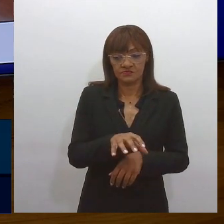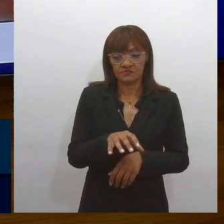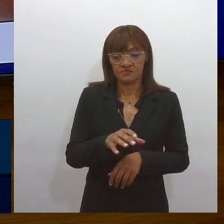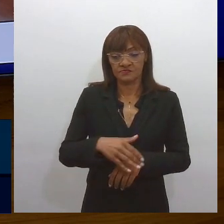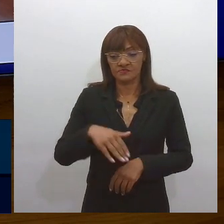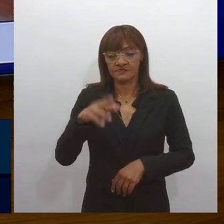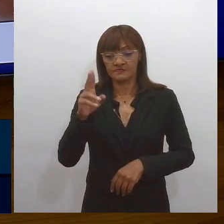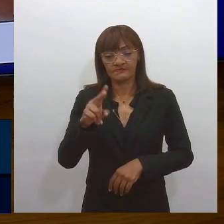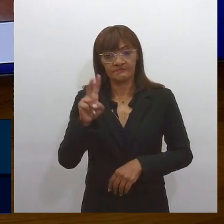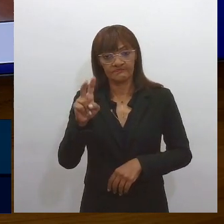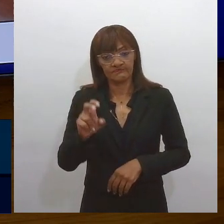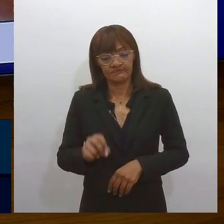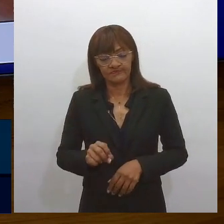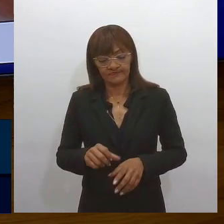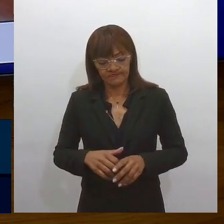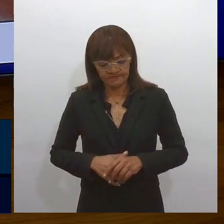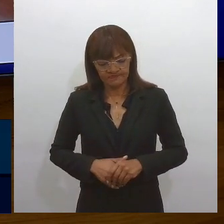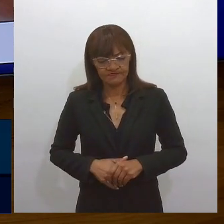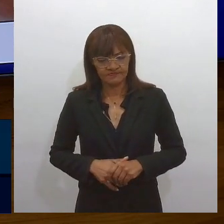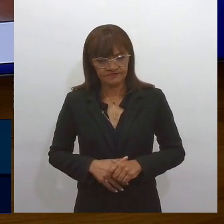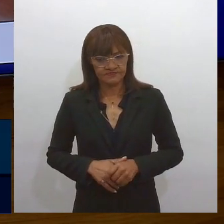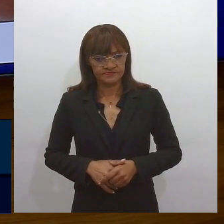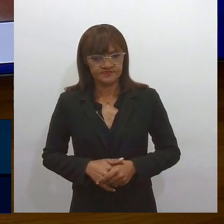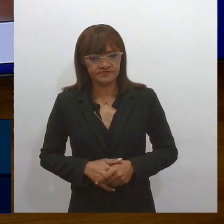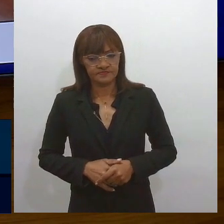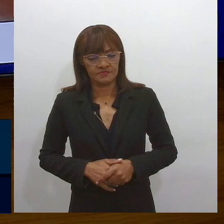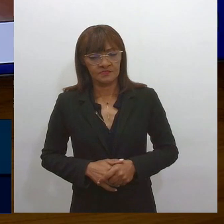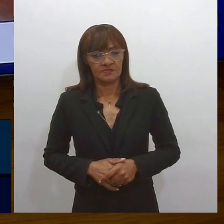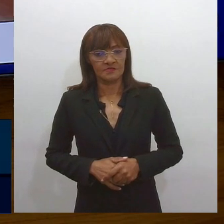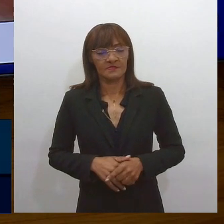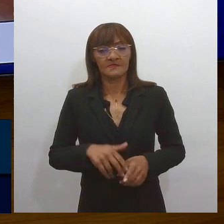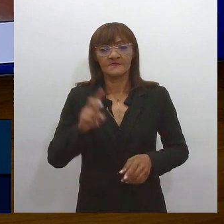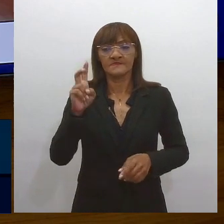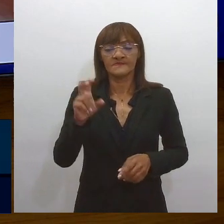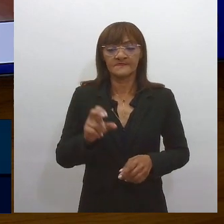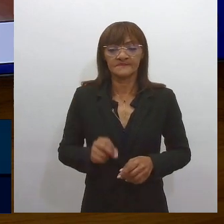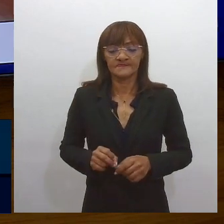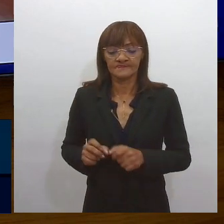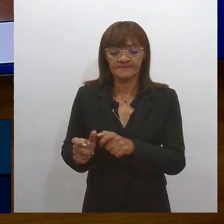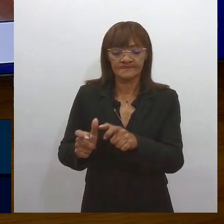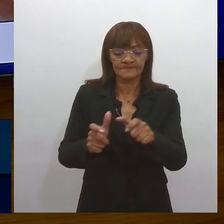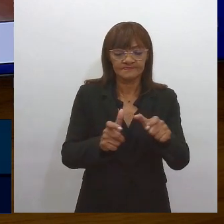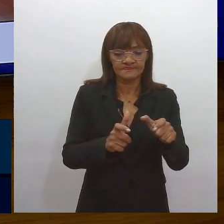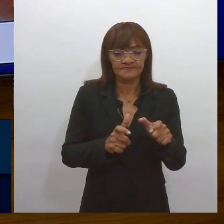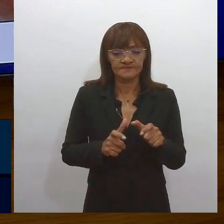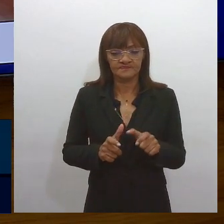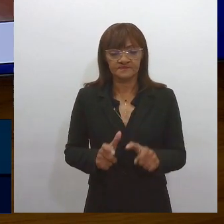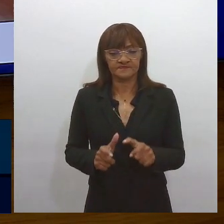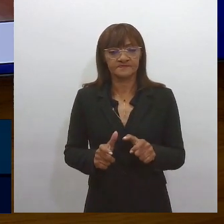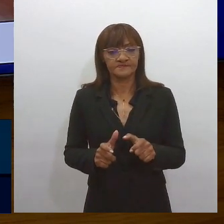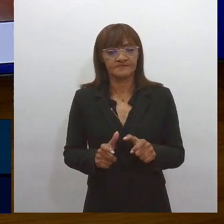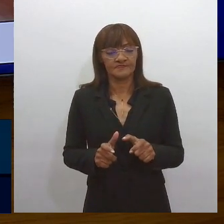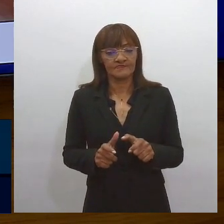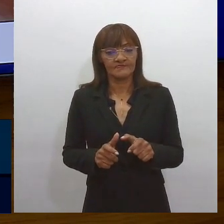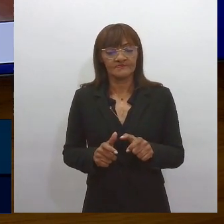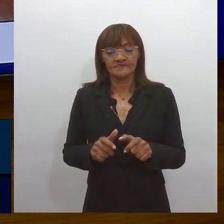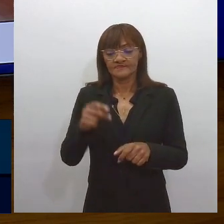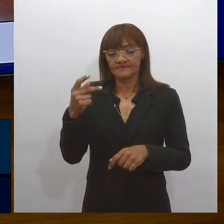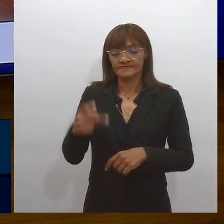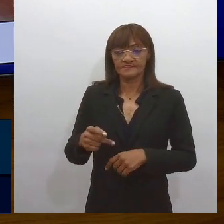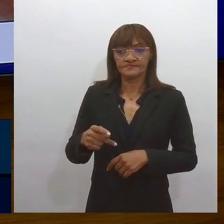mais de 50 portos ou pequenos portos e nos Estados do norte do país então é um órgão